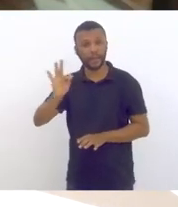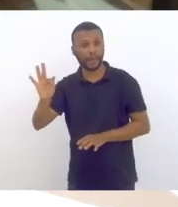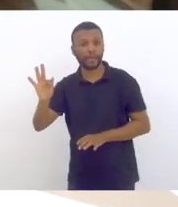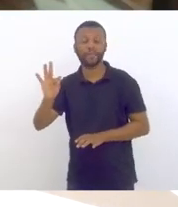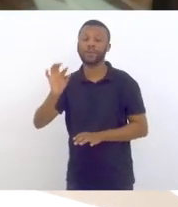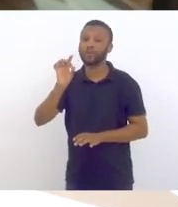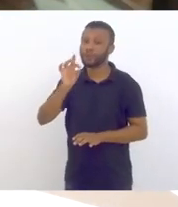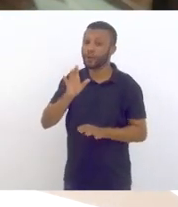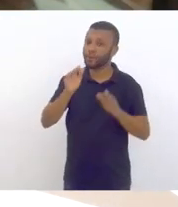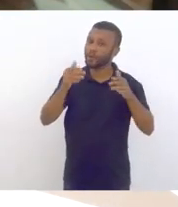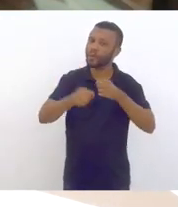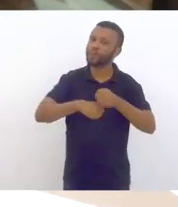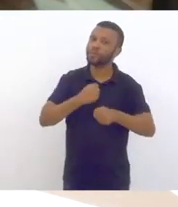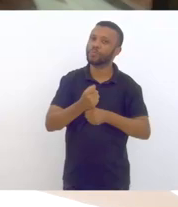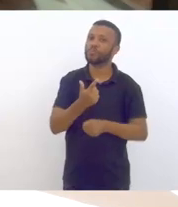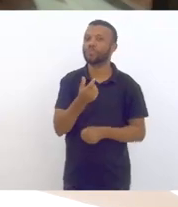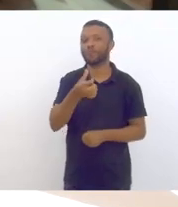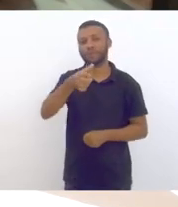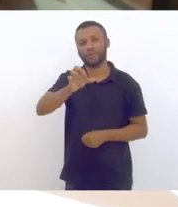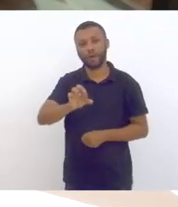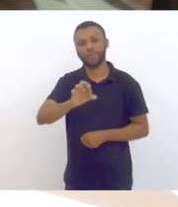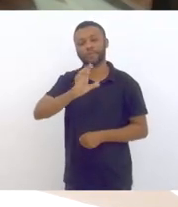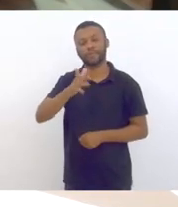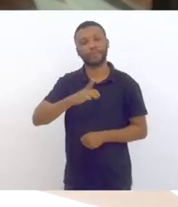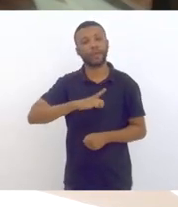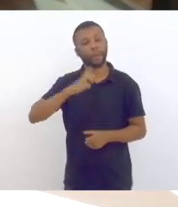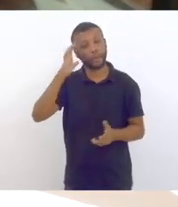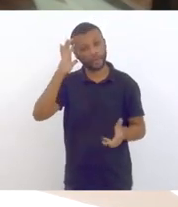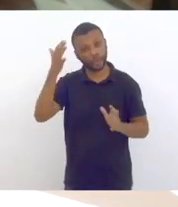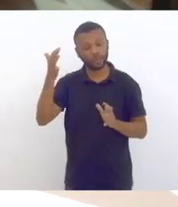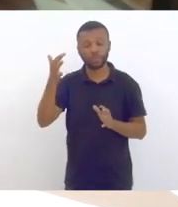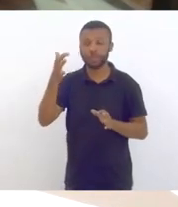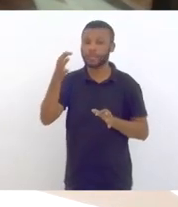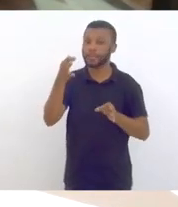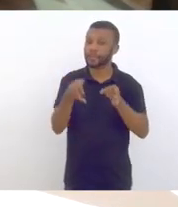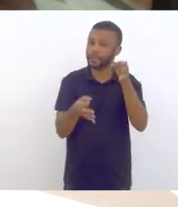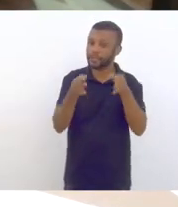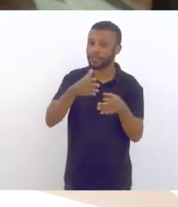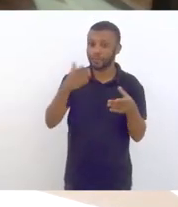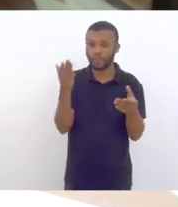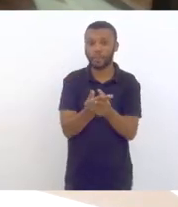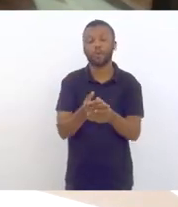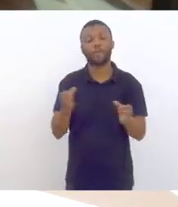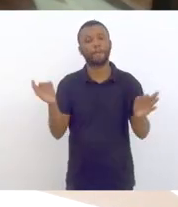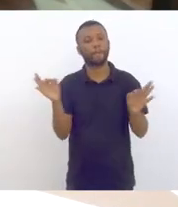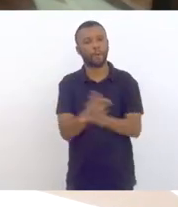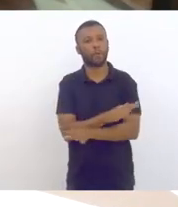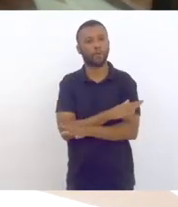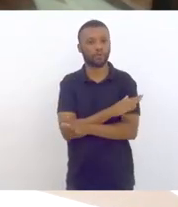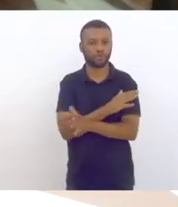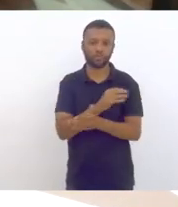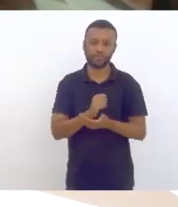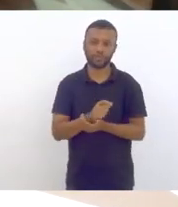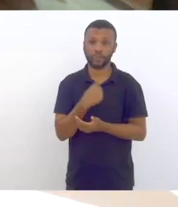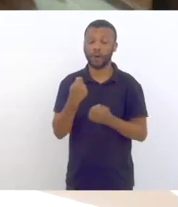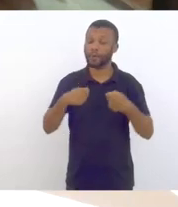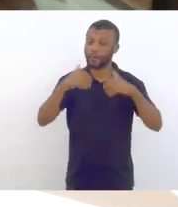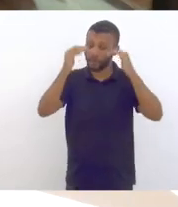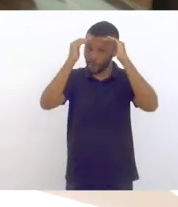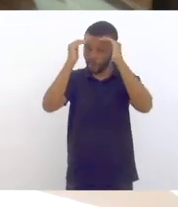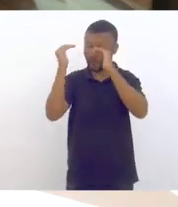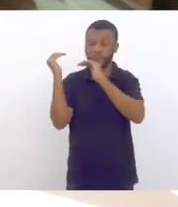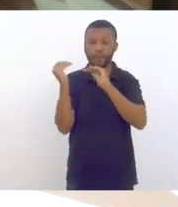tem uma decisão de transitado julgado Então acho que aqui tem uma questão de uma lição de supremo que a gente precisa respeitar